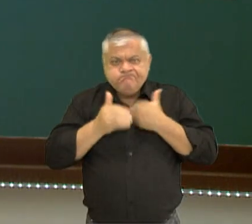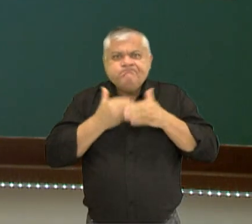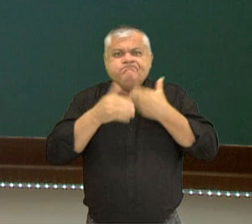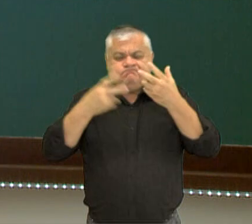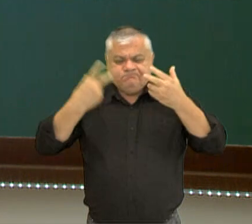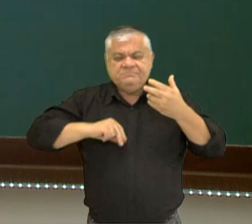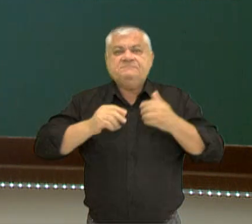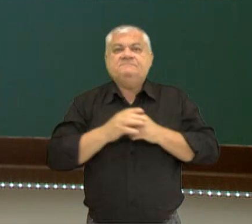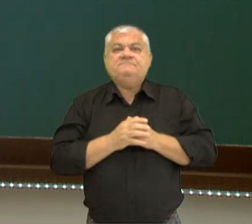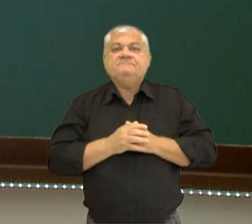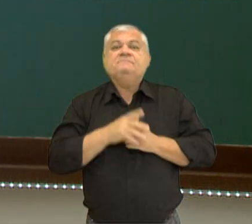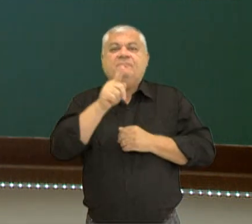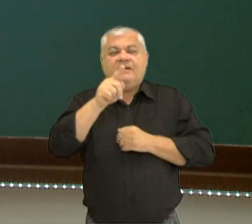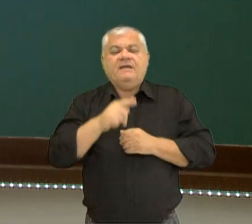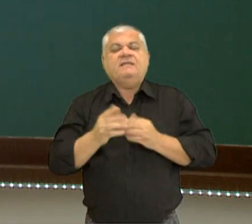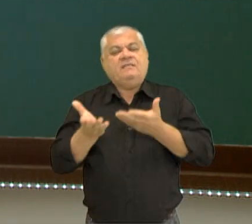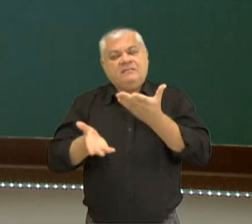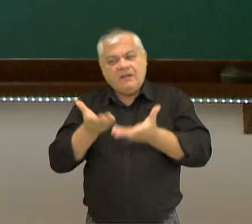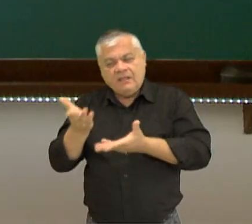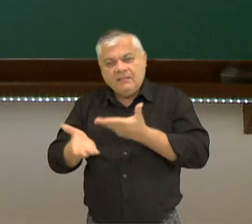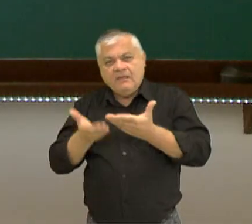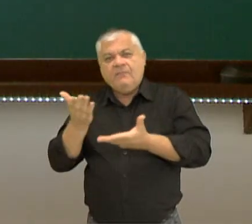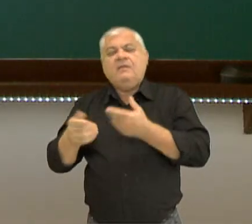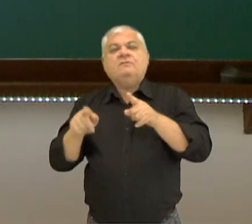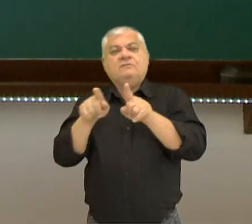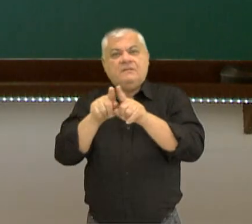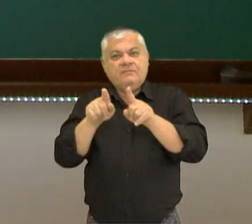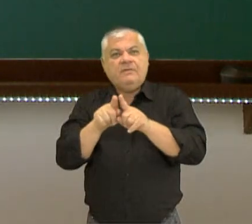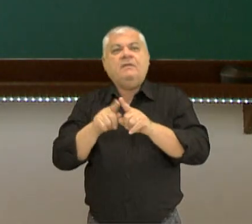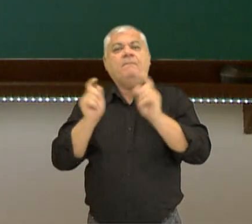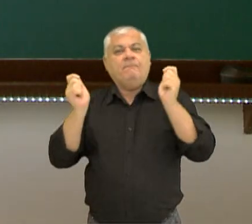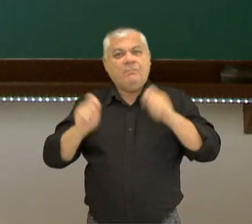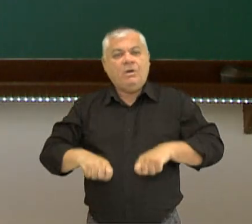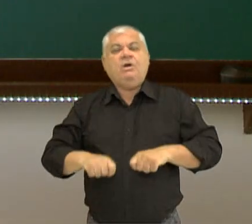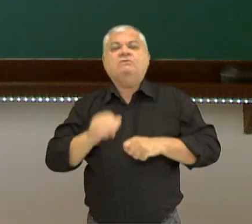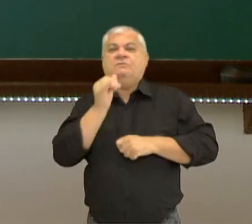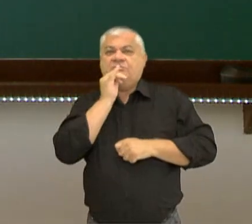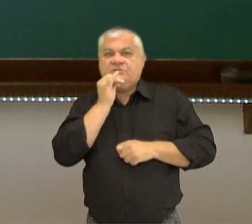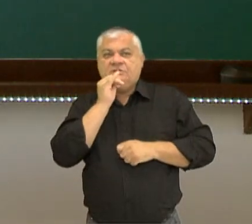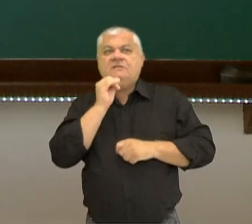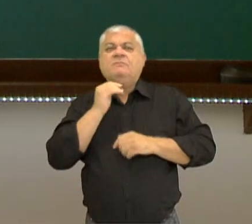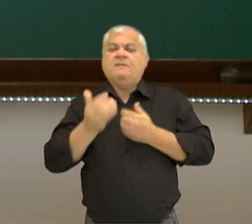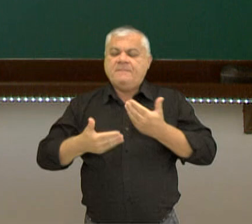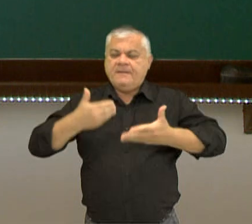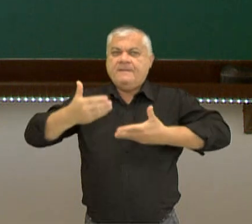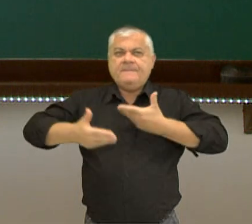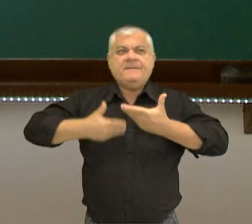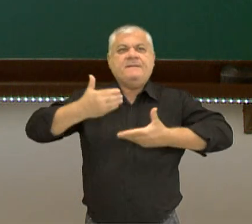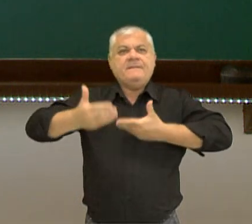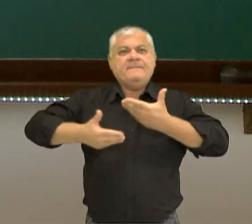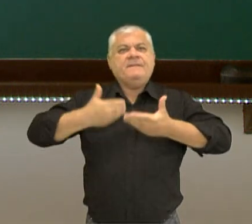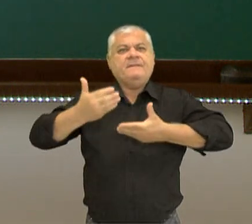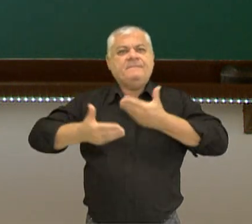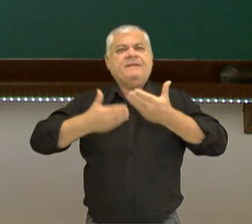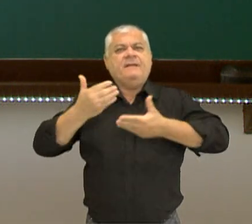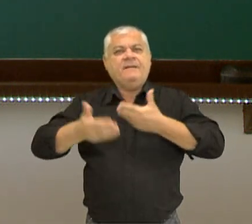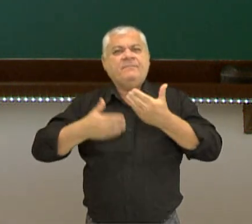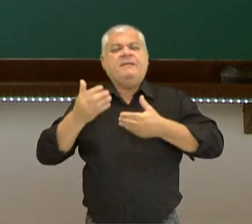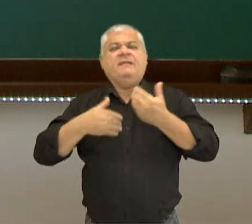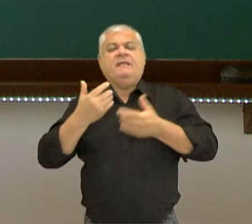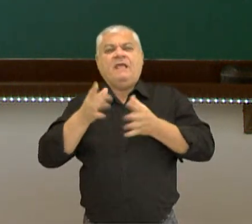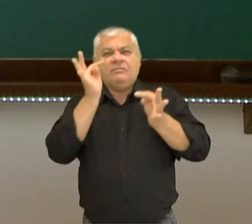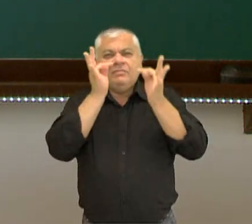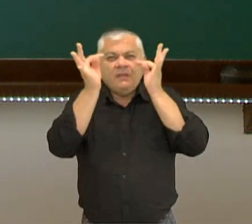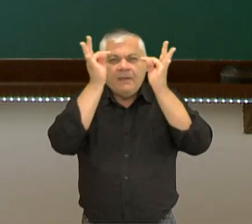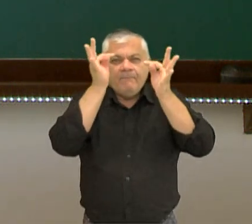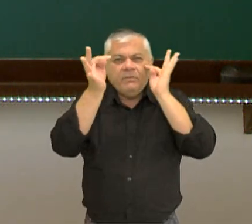A notícia boa é que tem tratamento e essa pessoa, né, pode sim, através do tratamento, com algumas